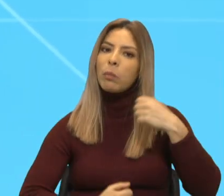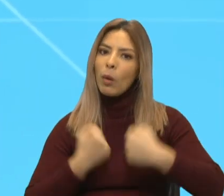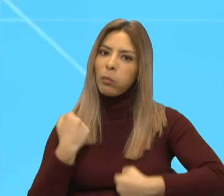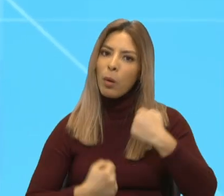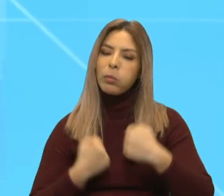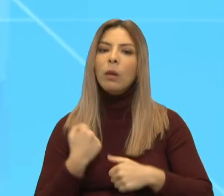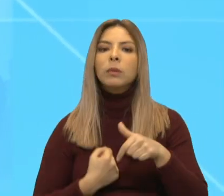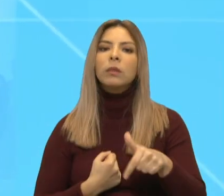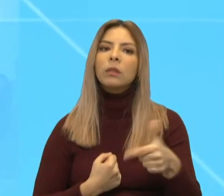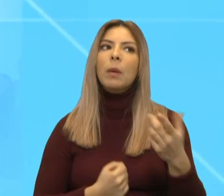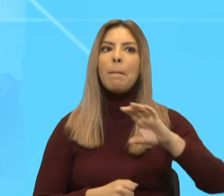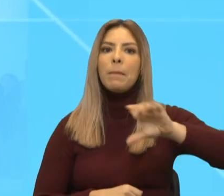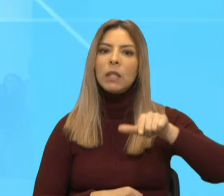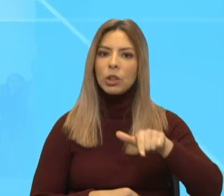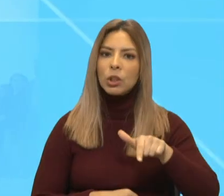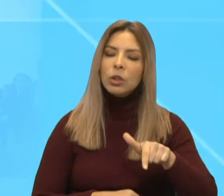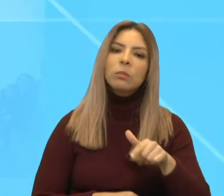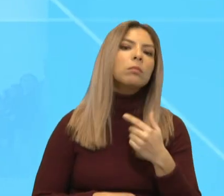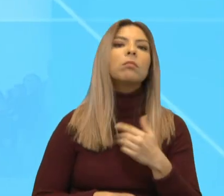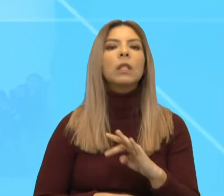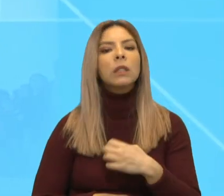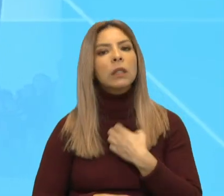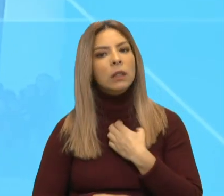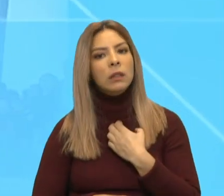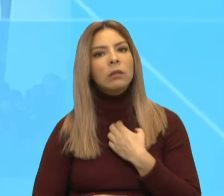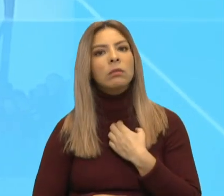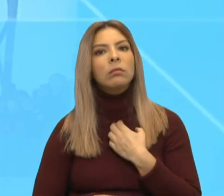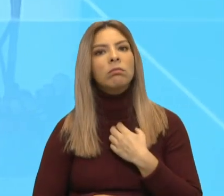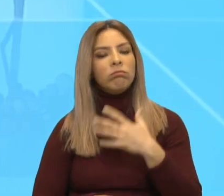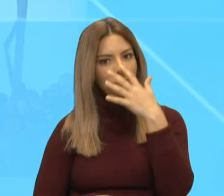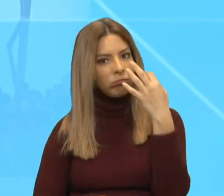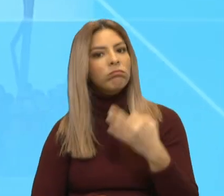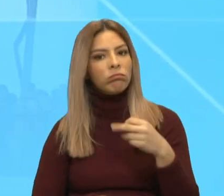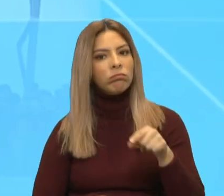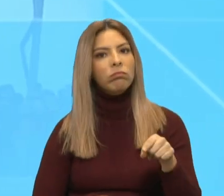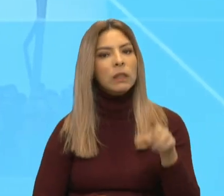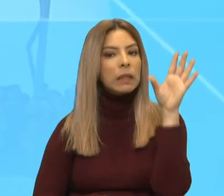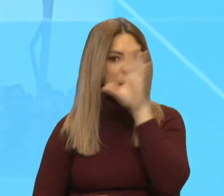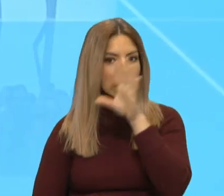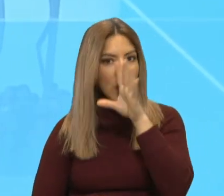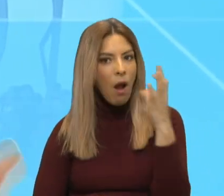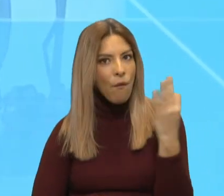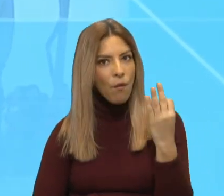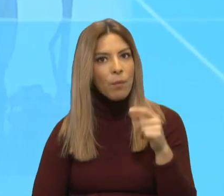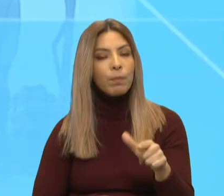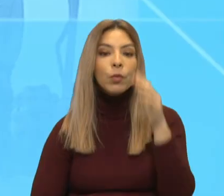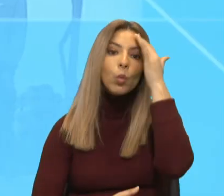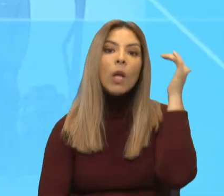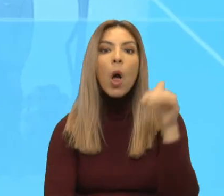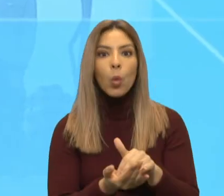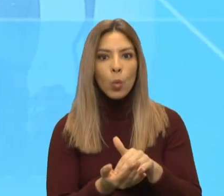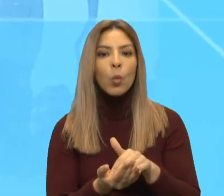no país, os bispos moçambicanos afirmavam que, caso os resultados fossem